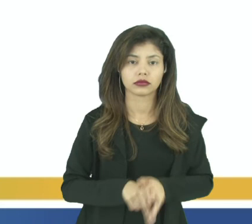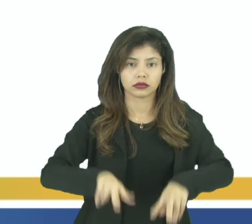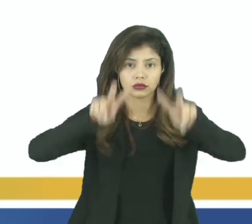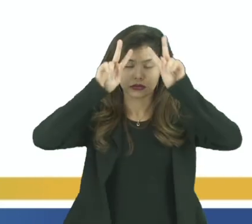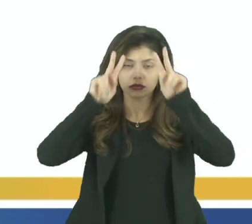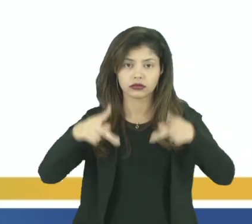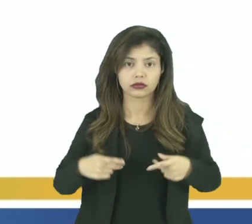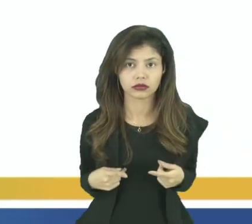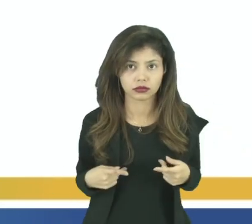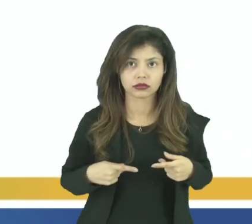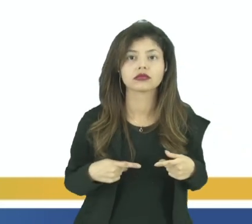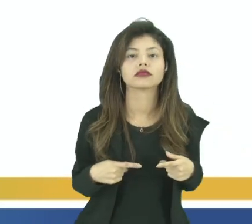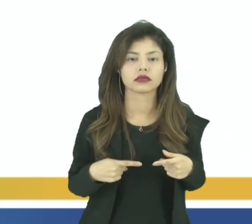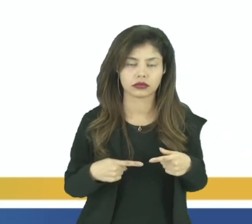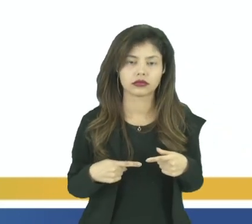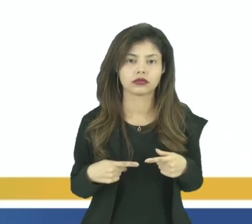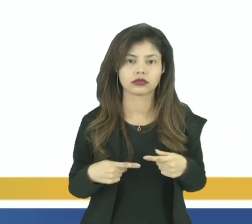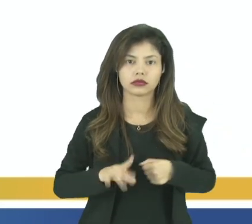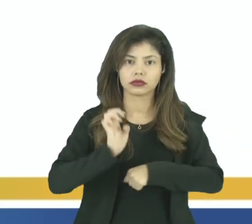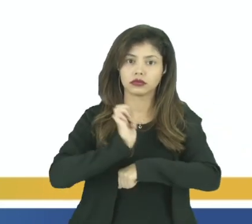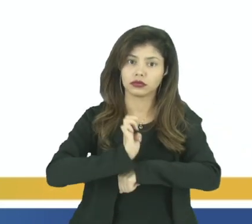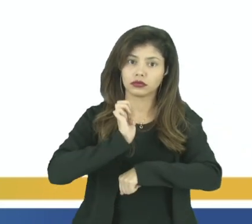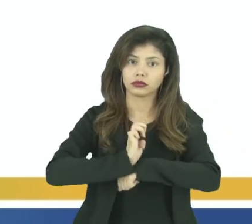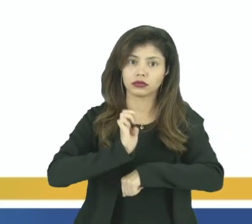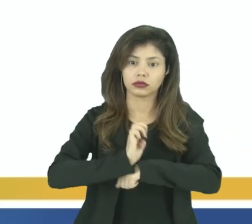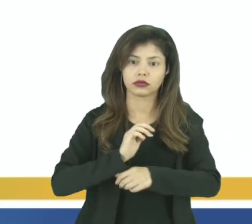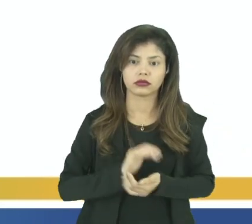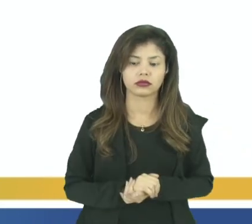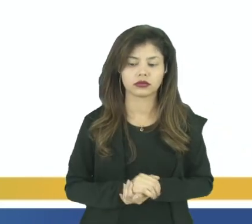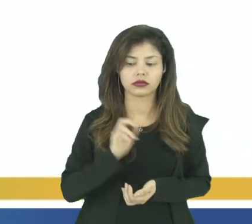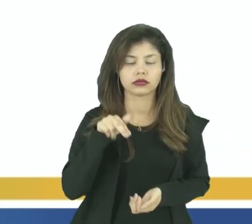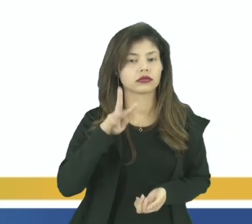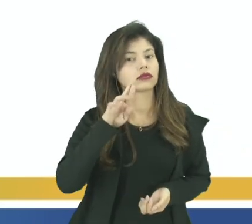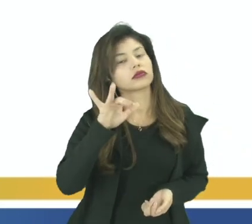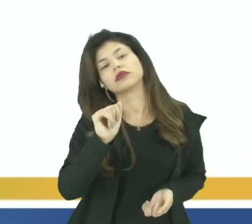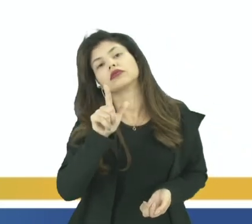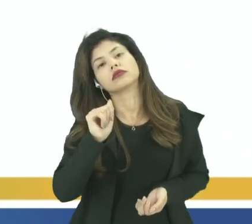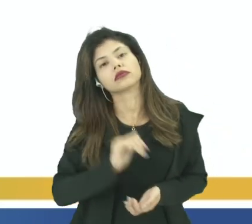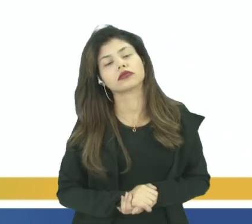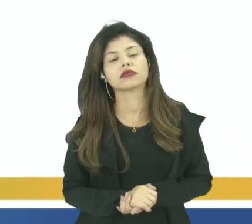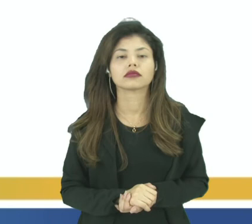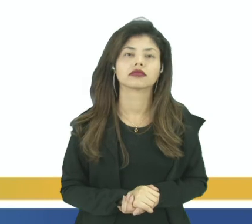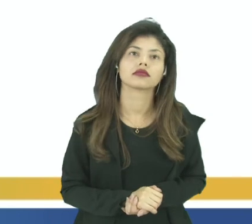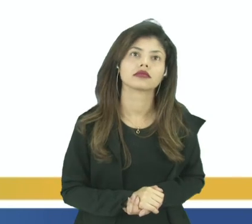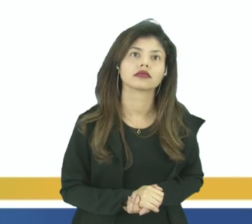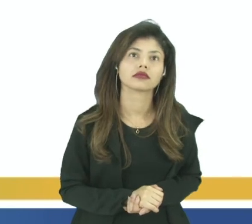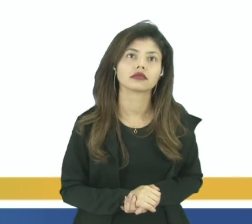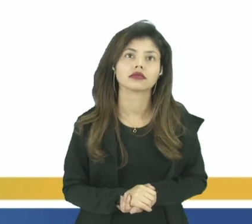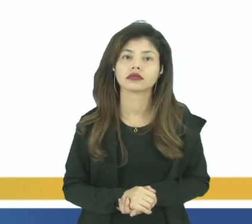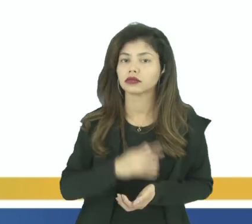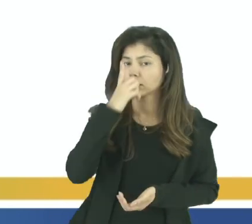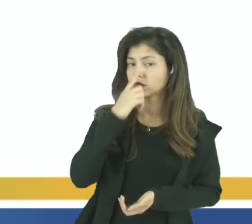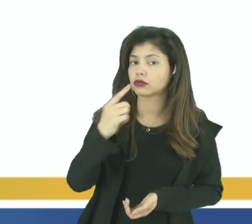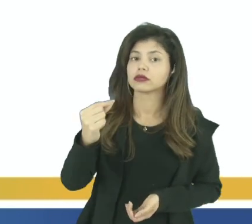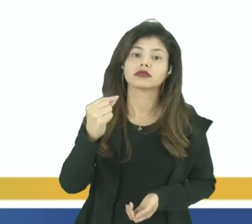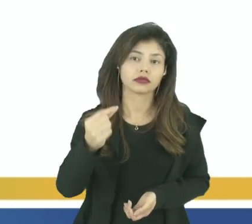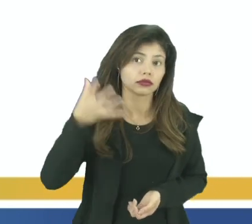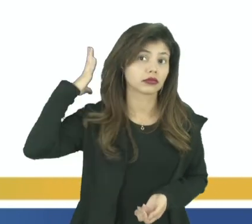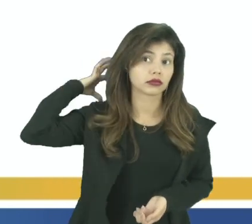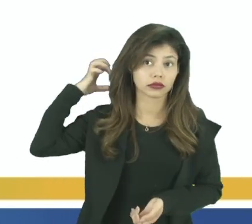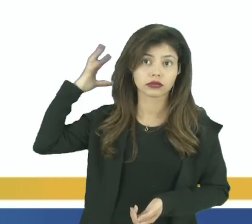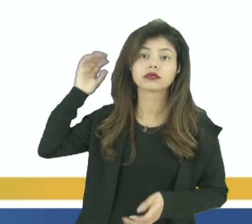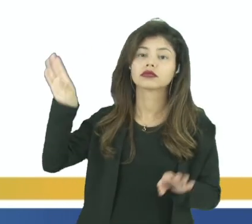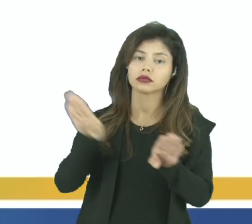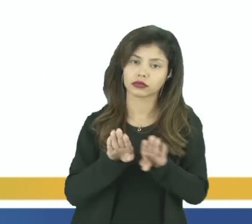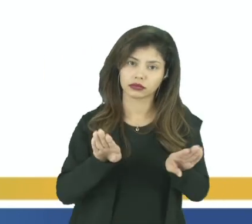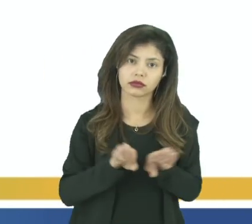homem estava no estado de natureza. Hobbes vai apontar que o homem estava no estado de natureza, Rousseau também,